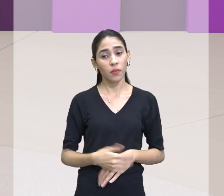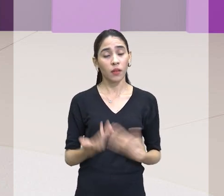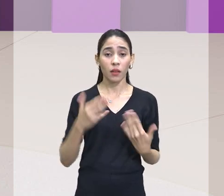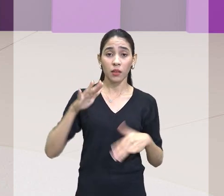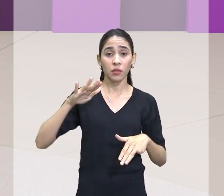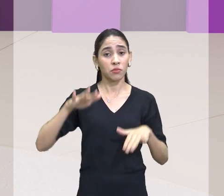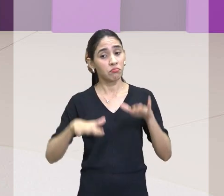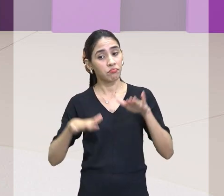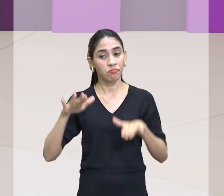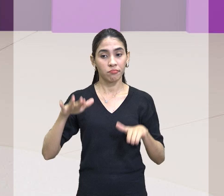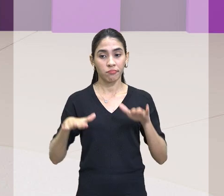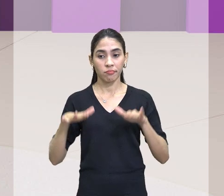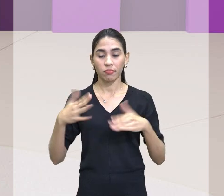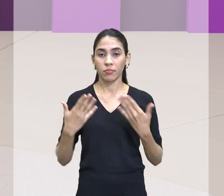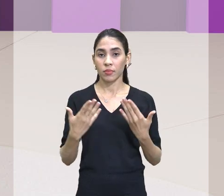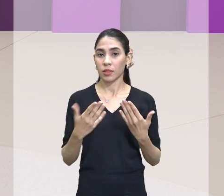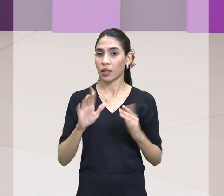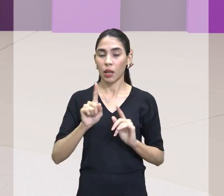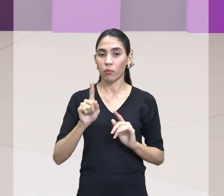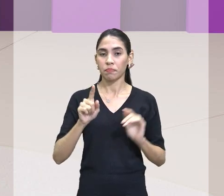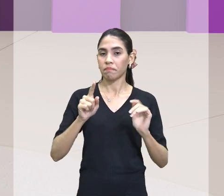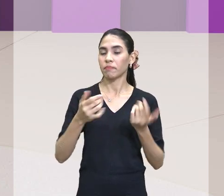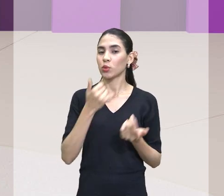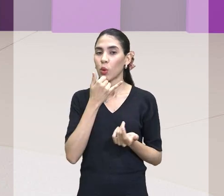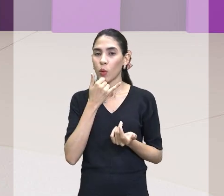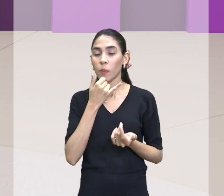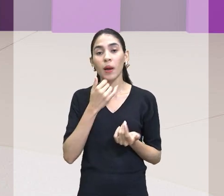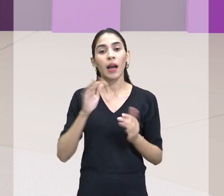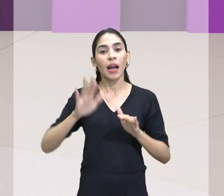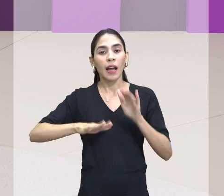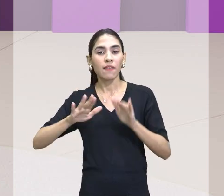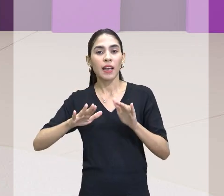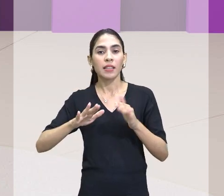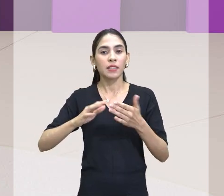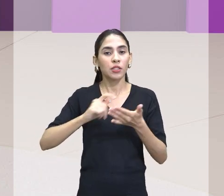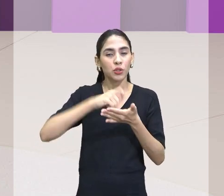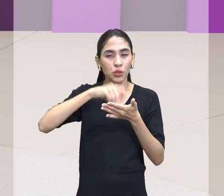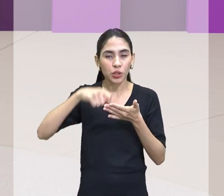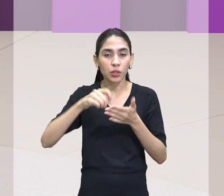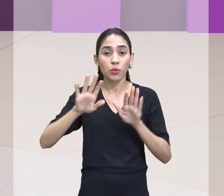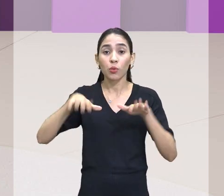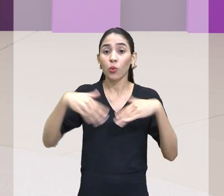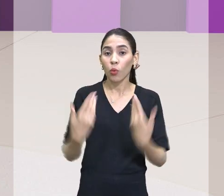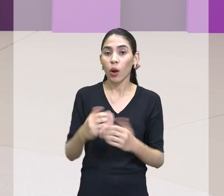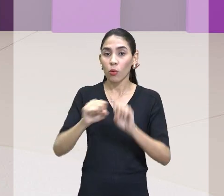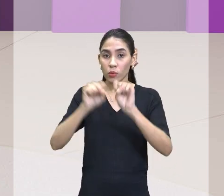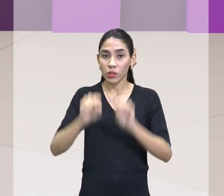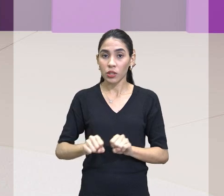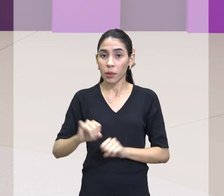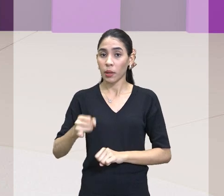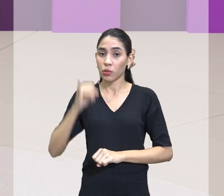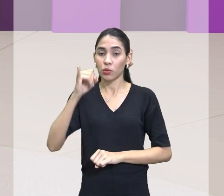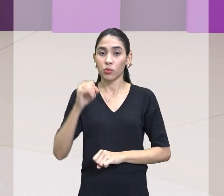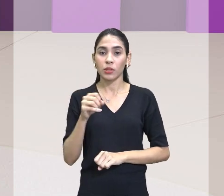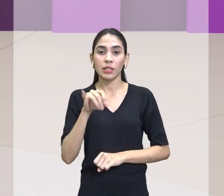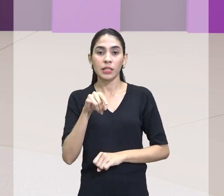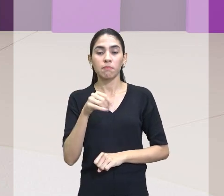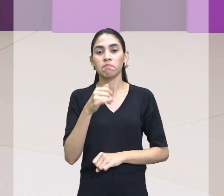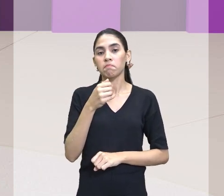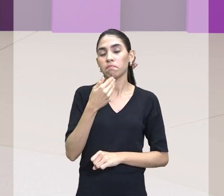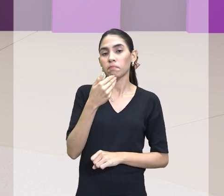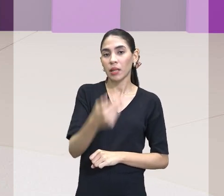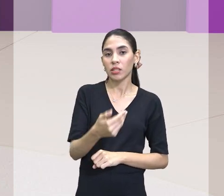geralmente na questão, geralmente não, em todas elas vai estar escrito qual é o sistema de juros. Então, se ele pedir para você